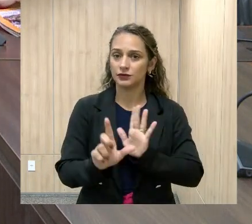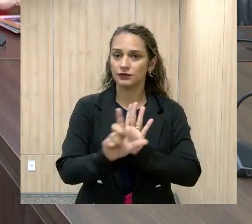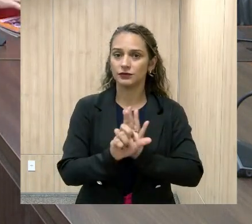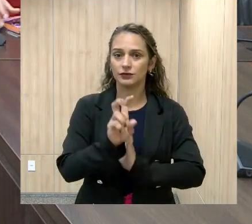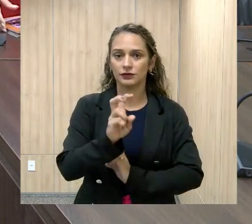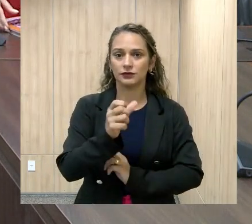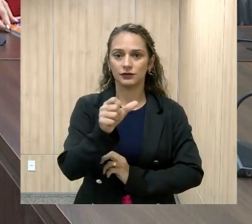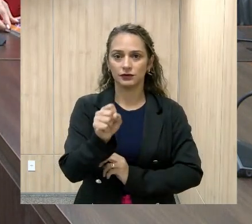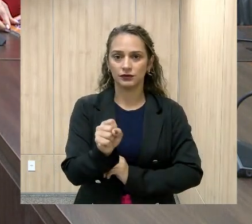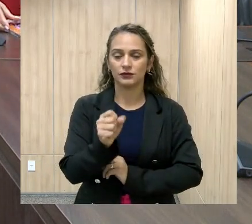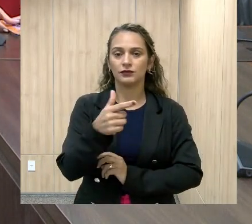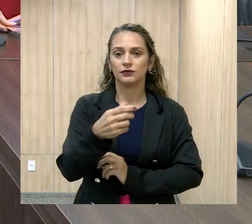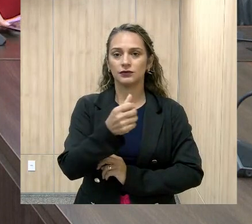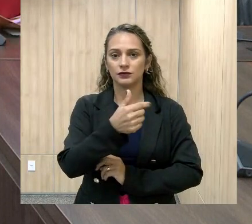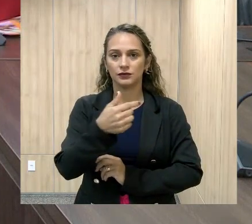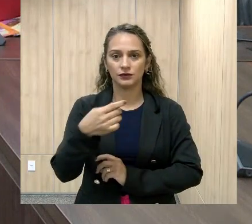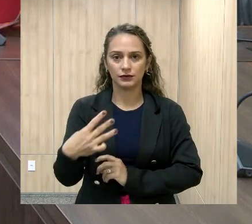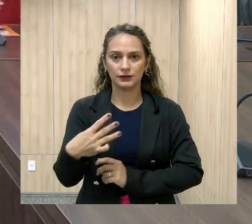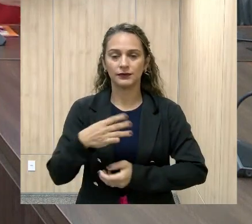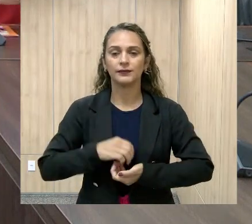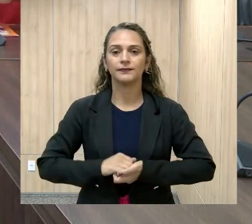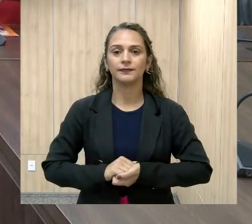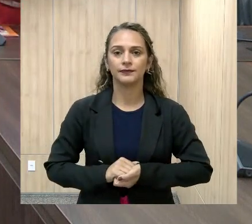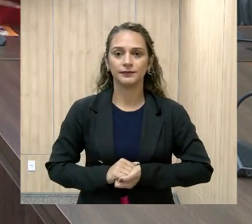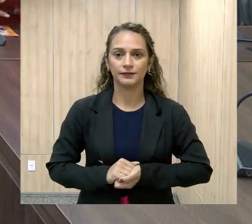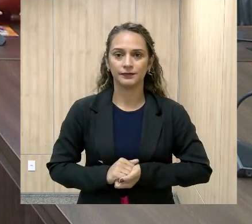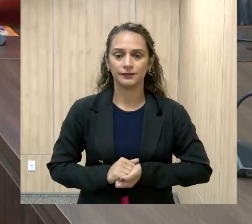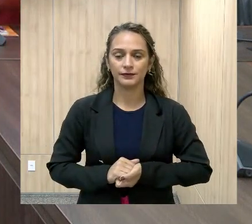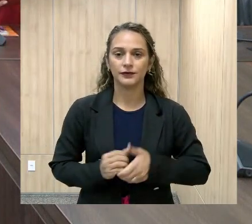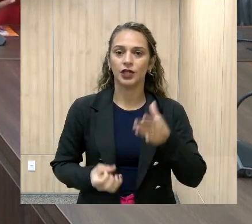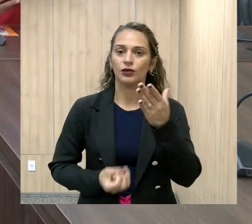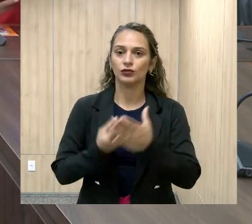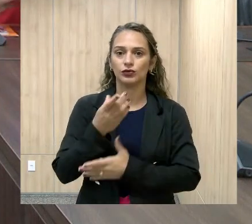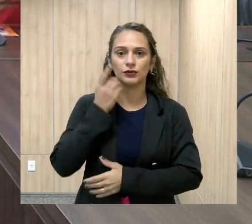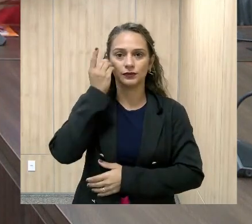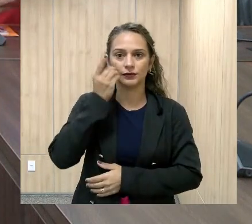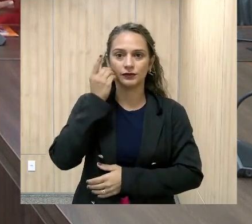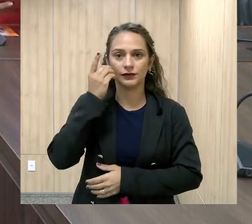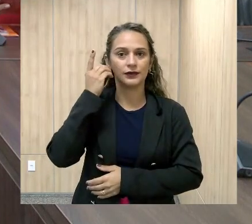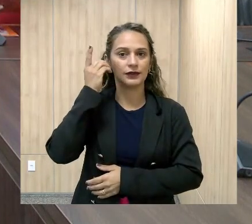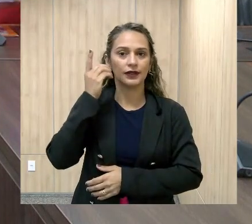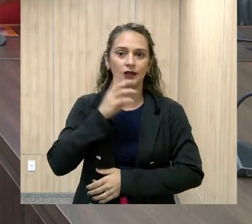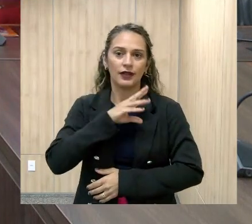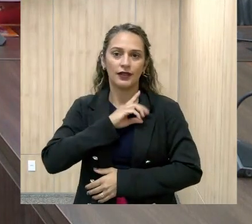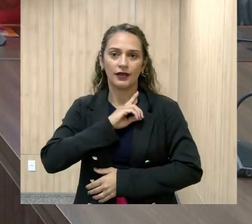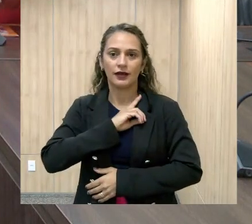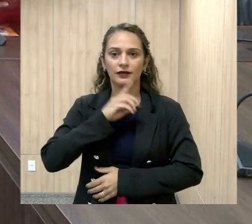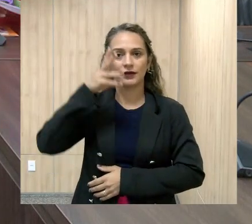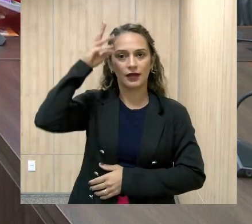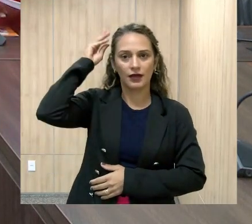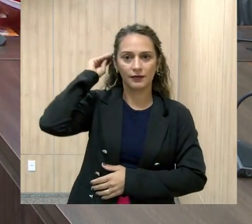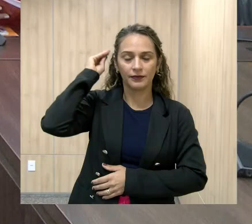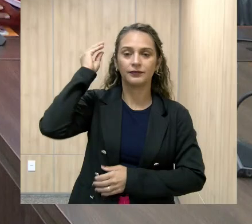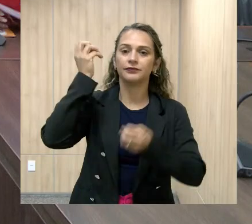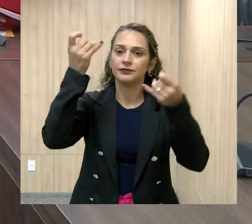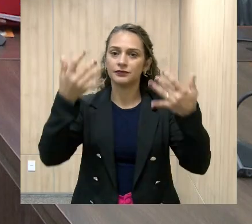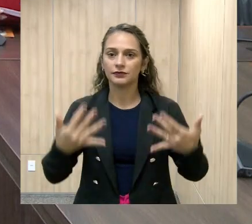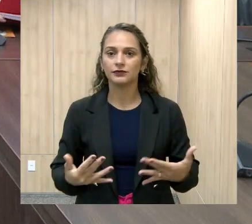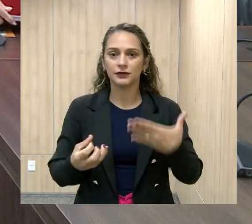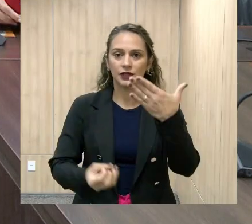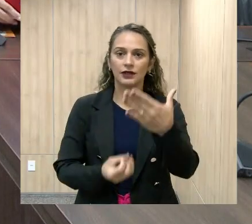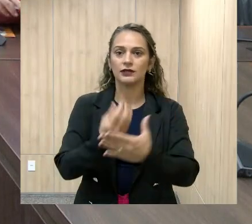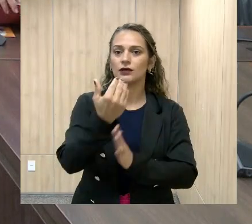projeto de lei 58 de 2023 de autoria do deputado delegado Camargo que